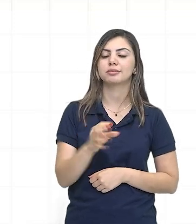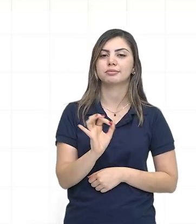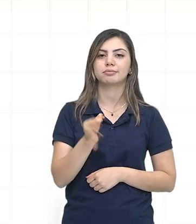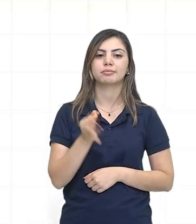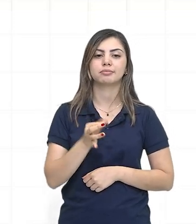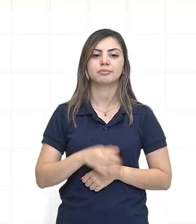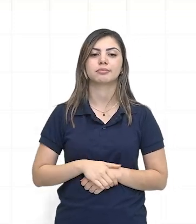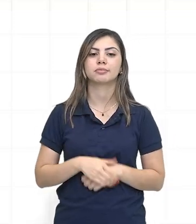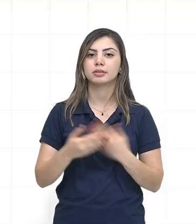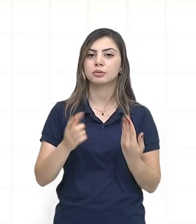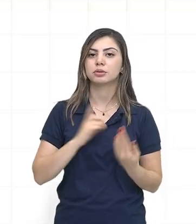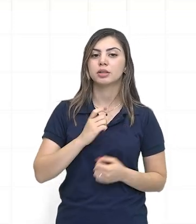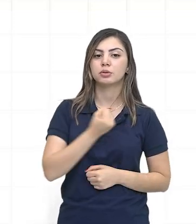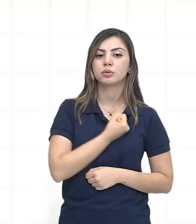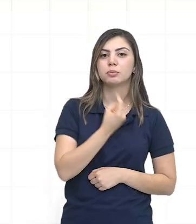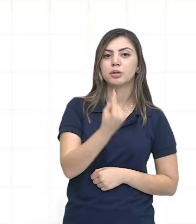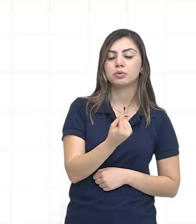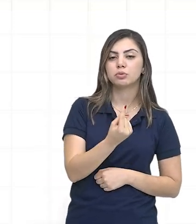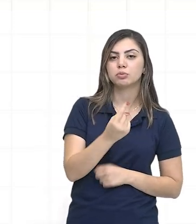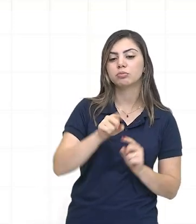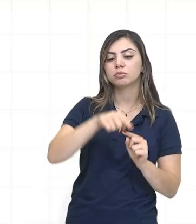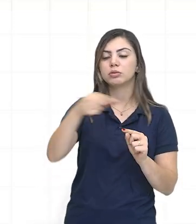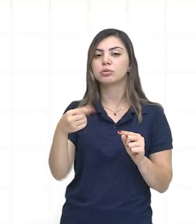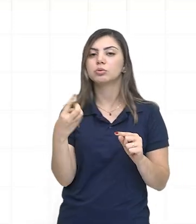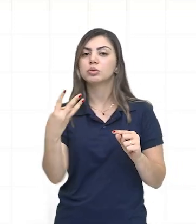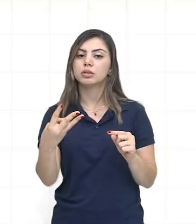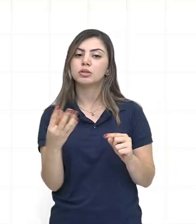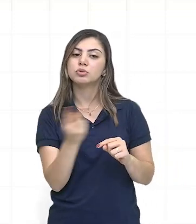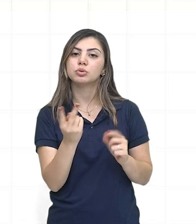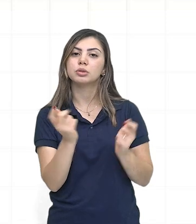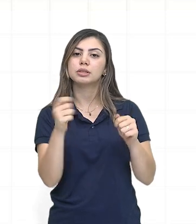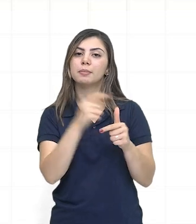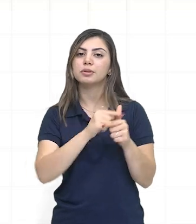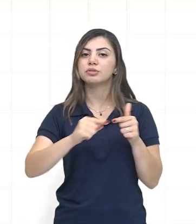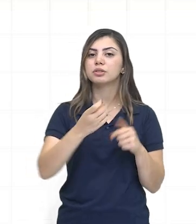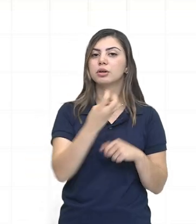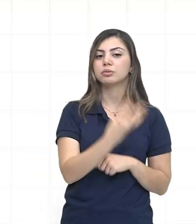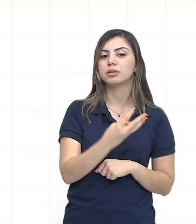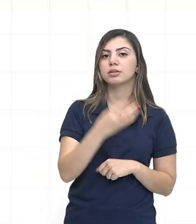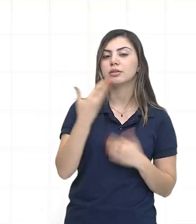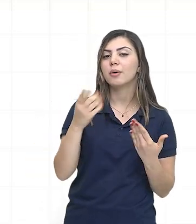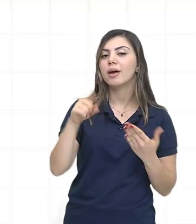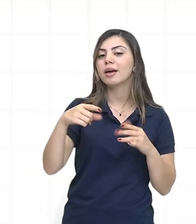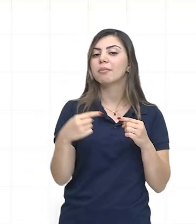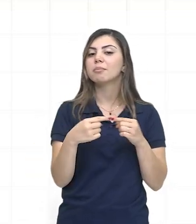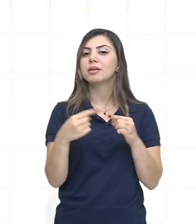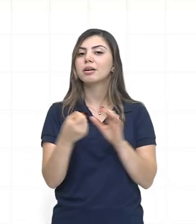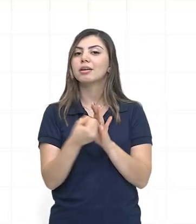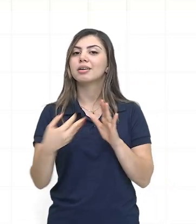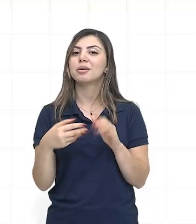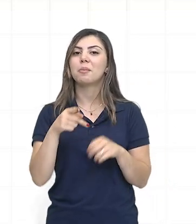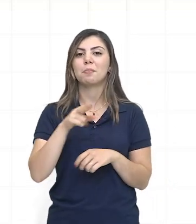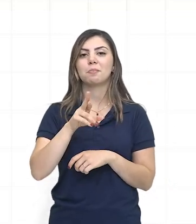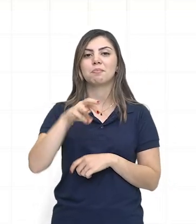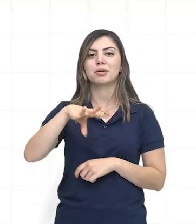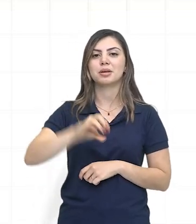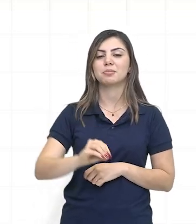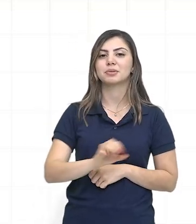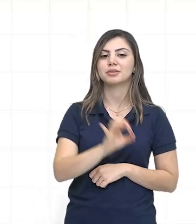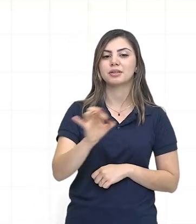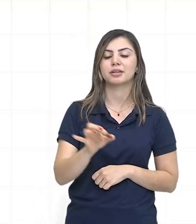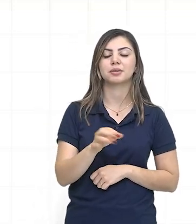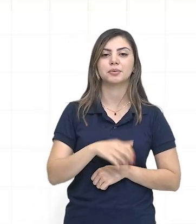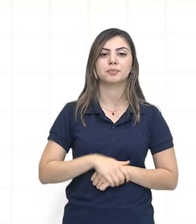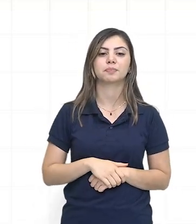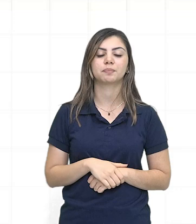3 tem o 1 e o 3 como divisores. Isso é característica do quê? De um número primo. Então, o 3